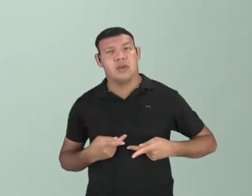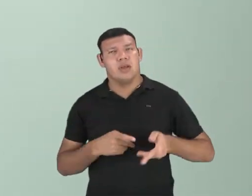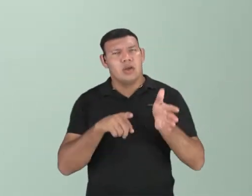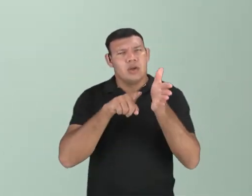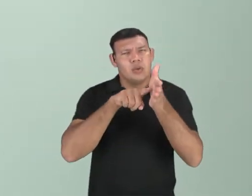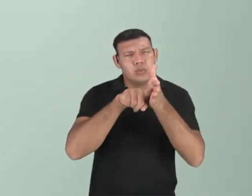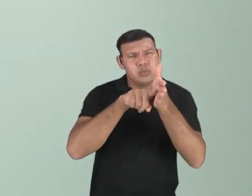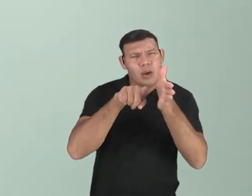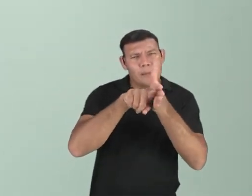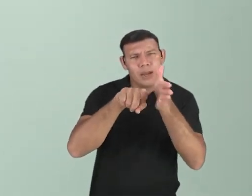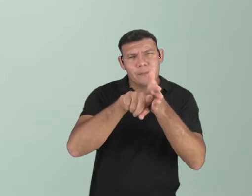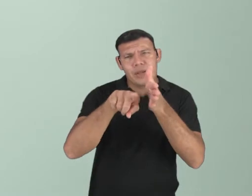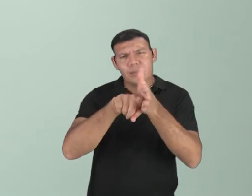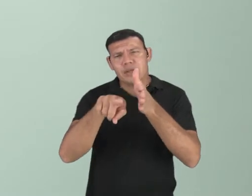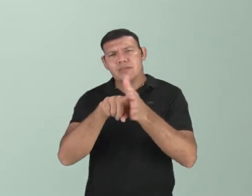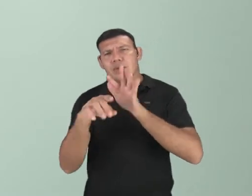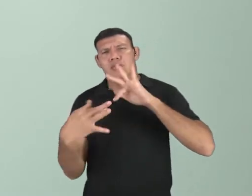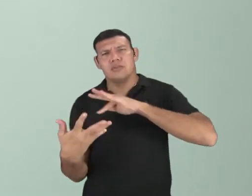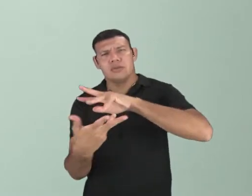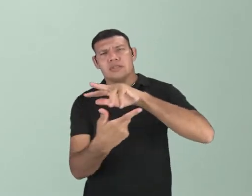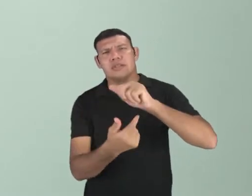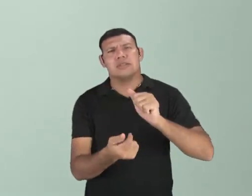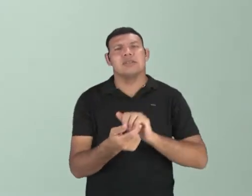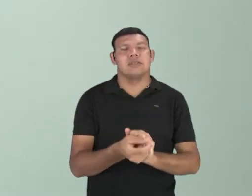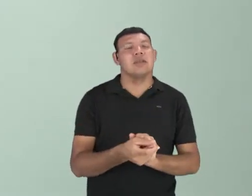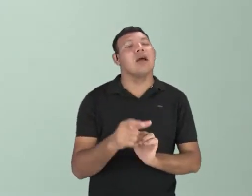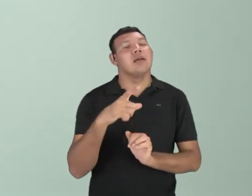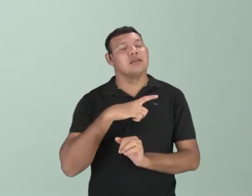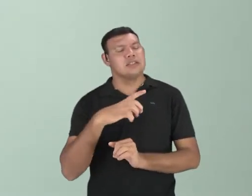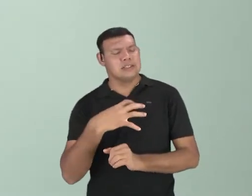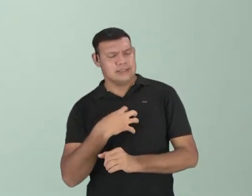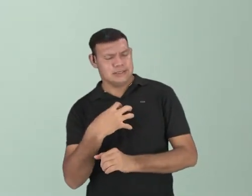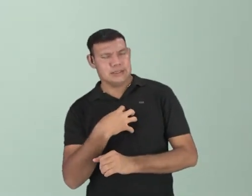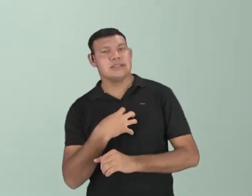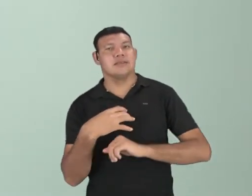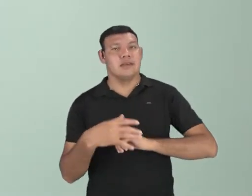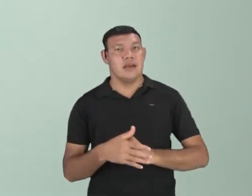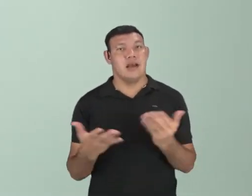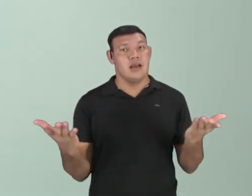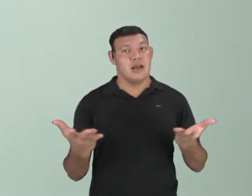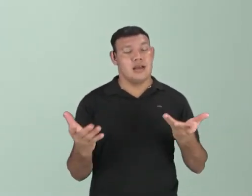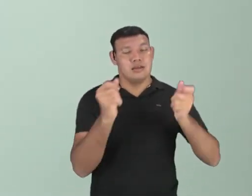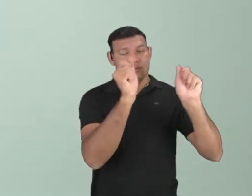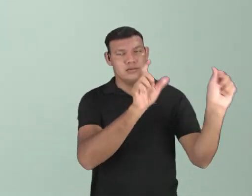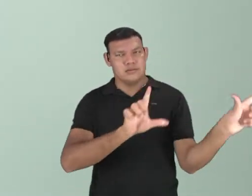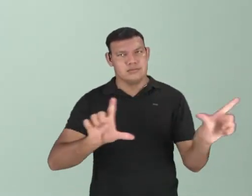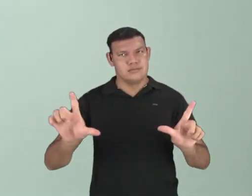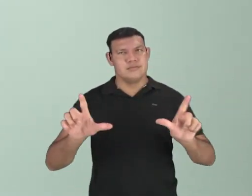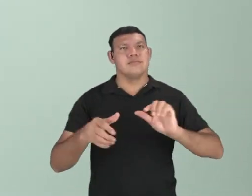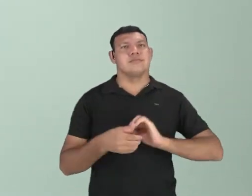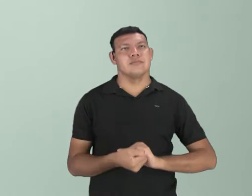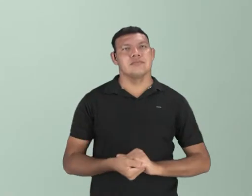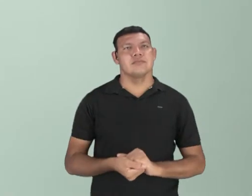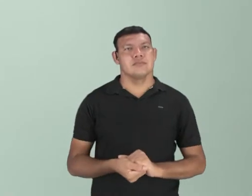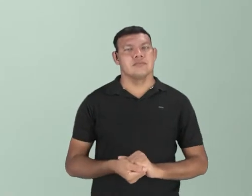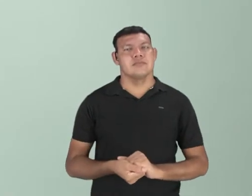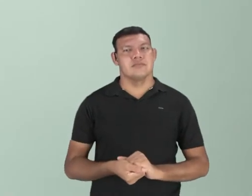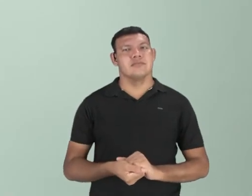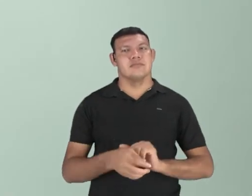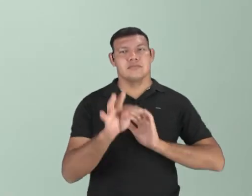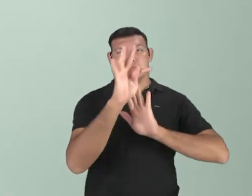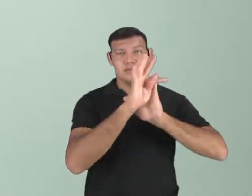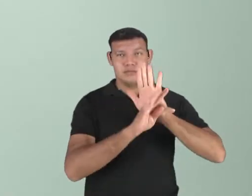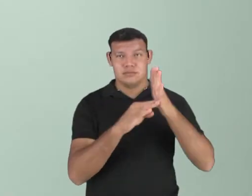coisas para criar lógica, tá? Para ter sentido. Tá bom? Então, vamos lá para o nosso primeiro slide. É um